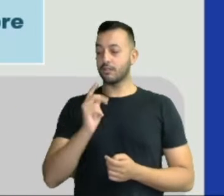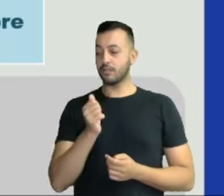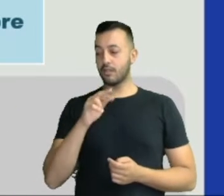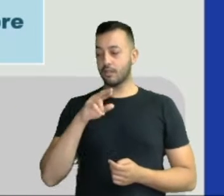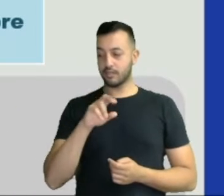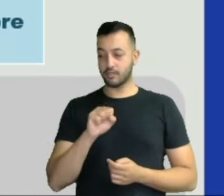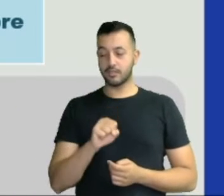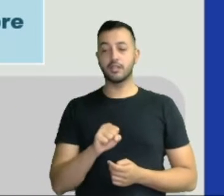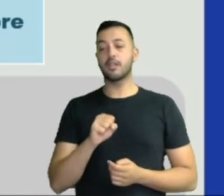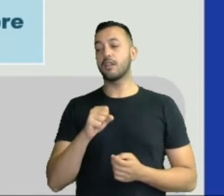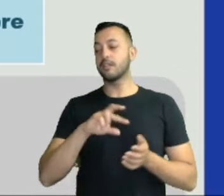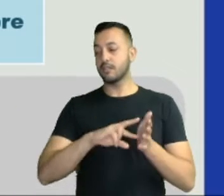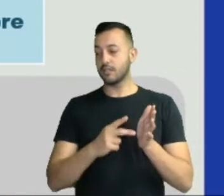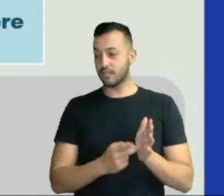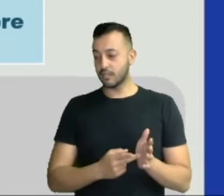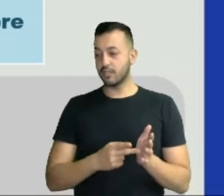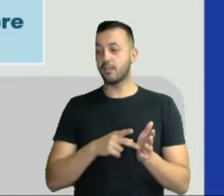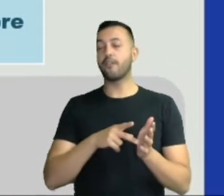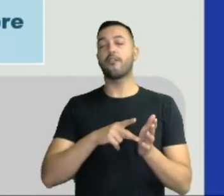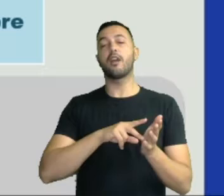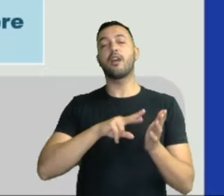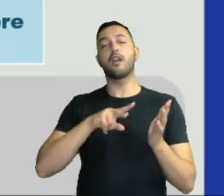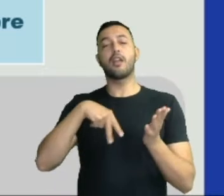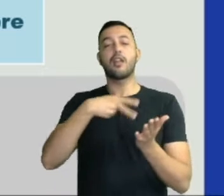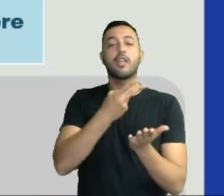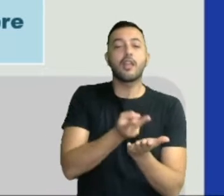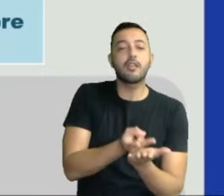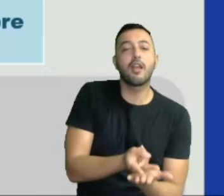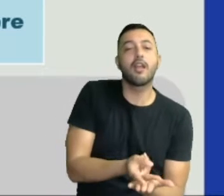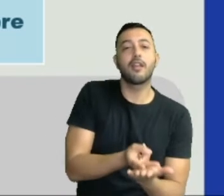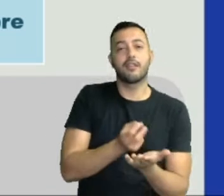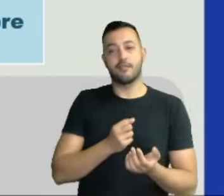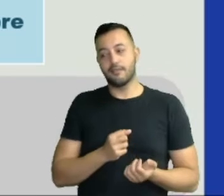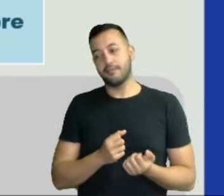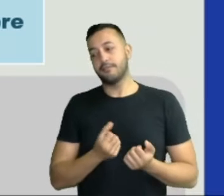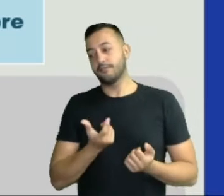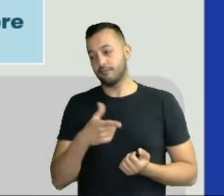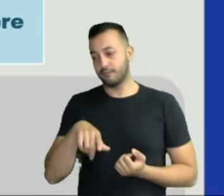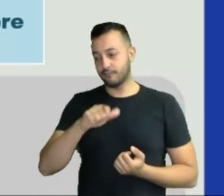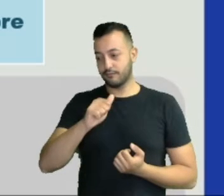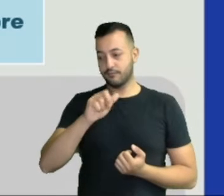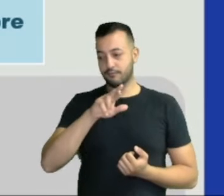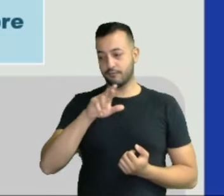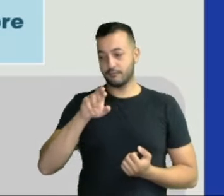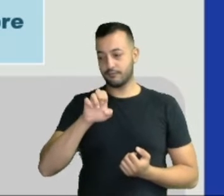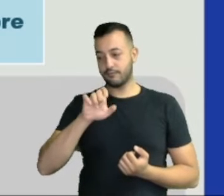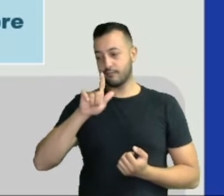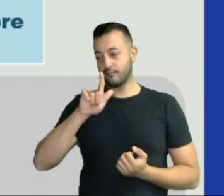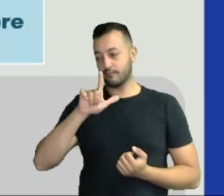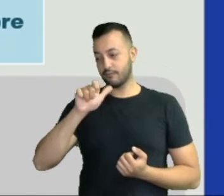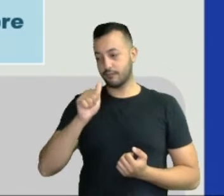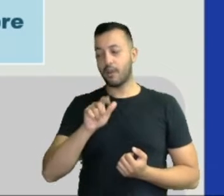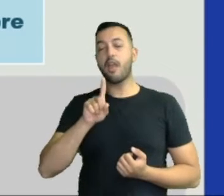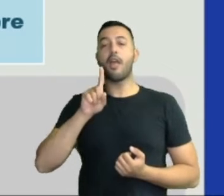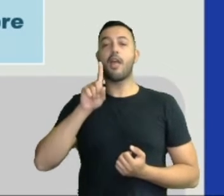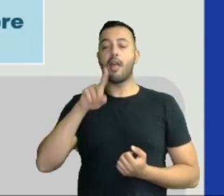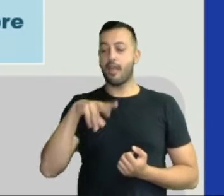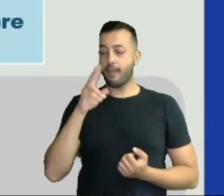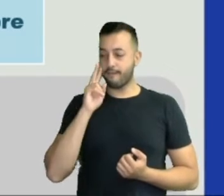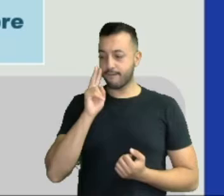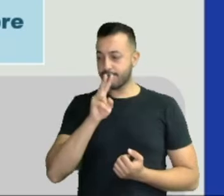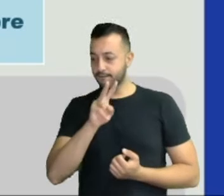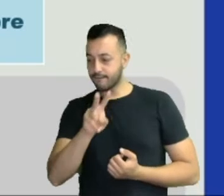significa recostar-se, encostar-se, deitar-se. Arreglar, reparar algo